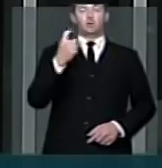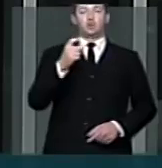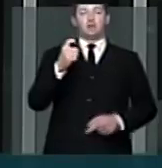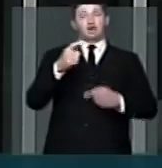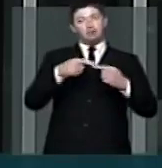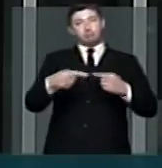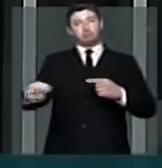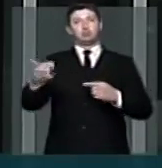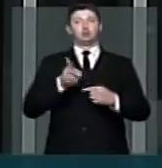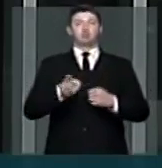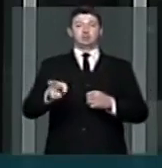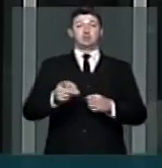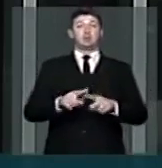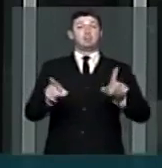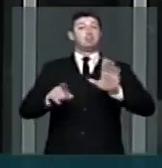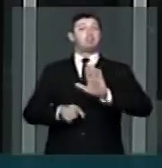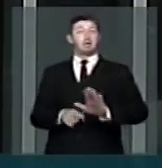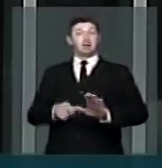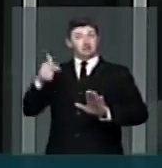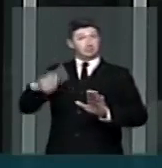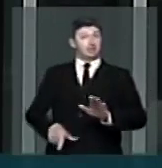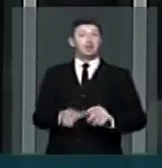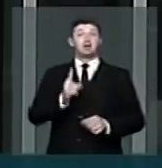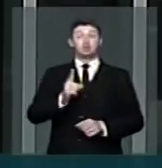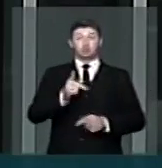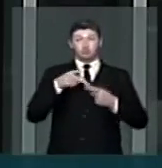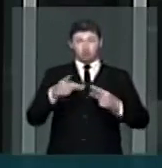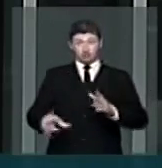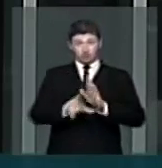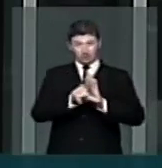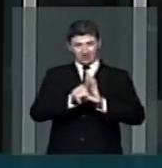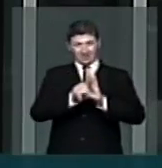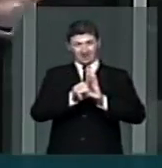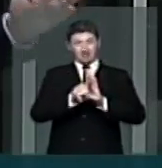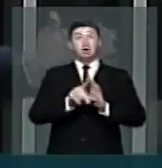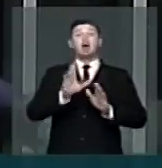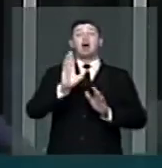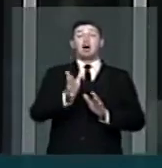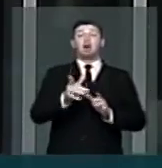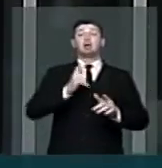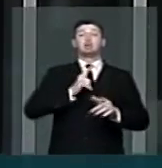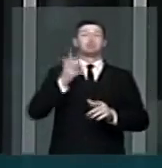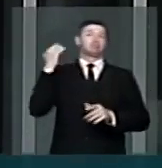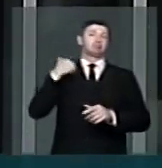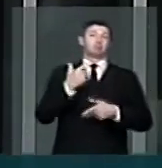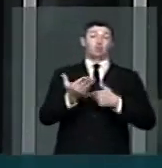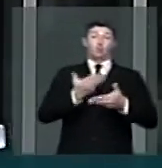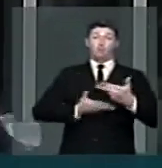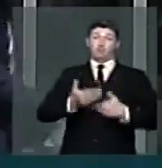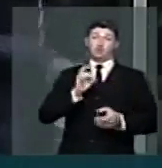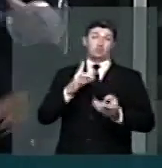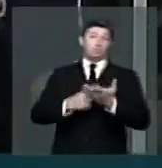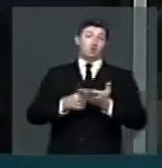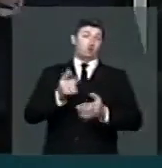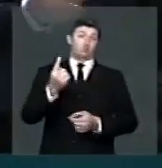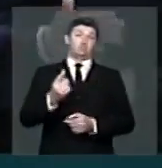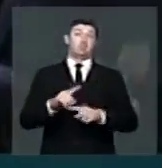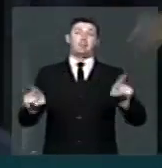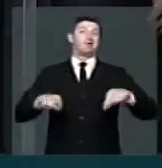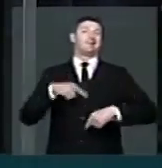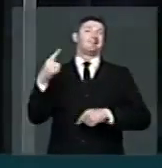prorrogação. E mais, no seu projeto de lei de conversão, inicialmente havia sido negociado um acordo que depois